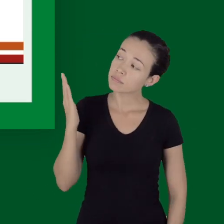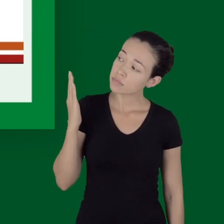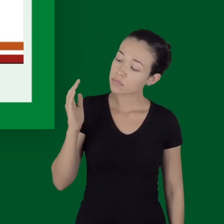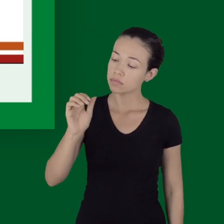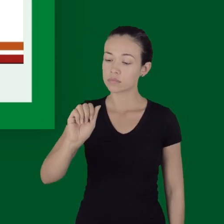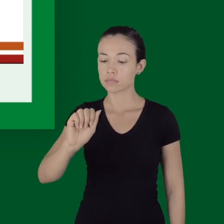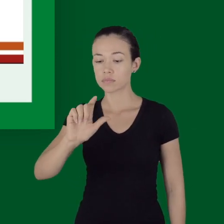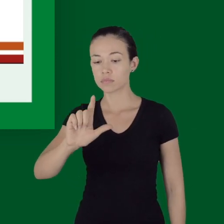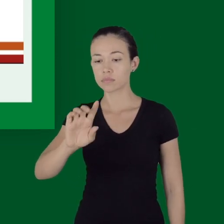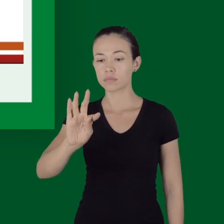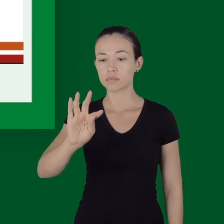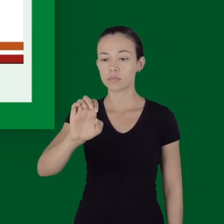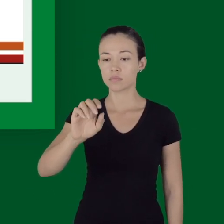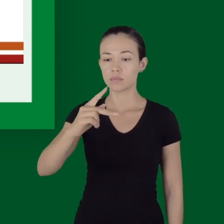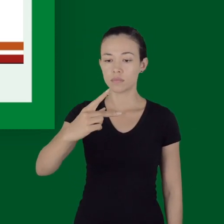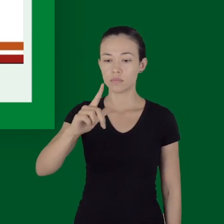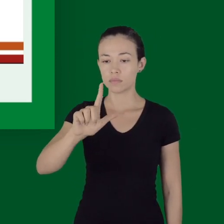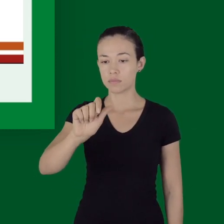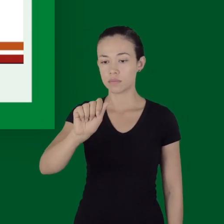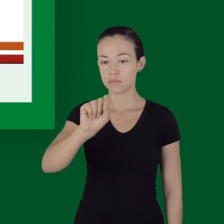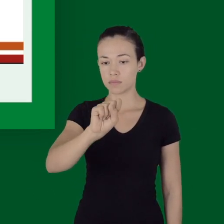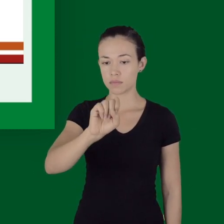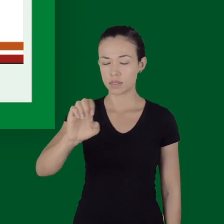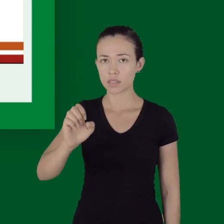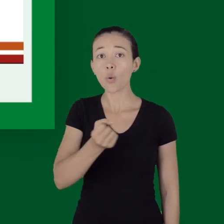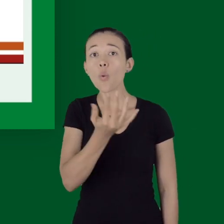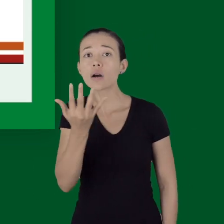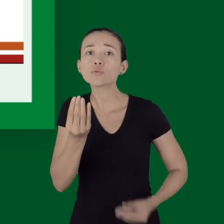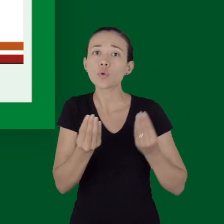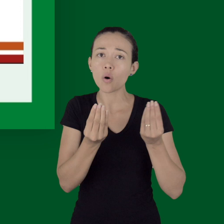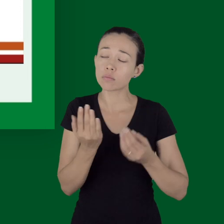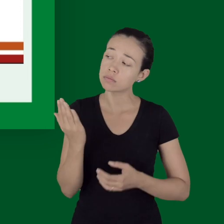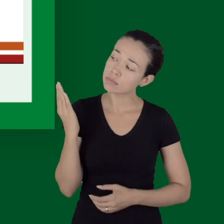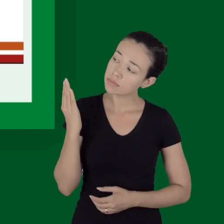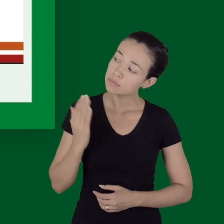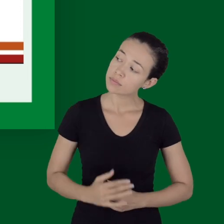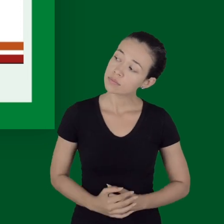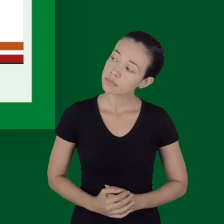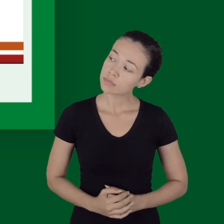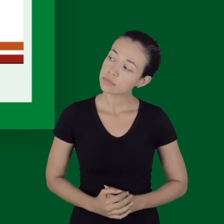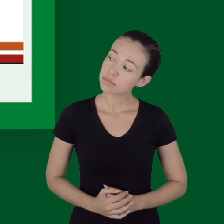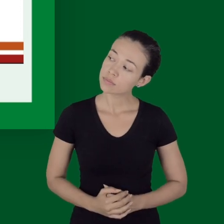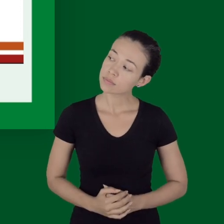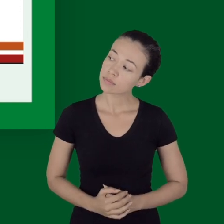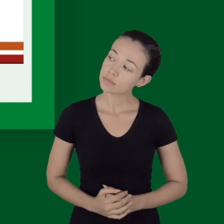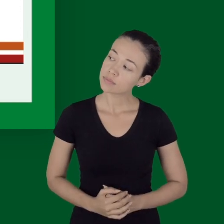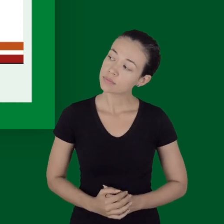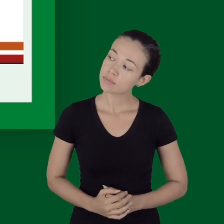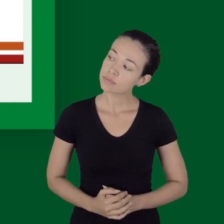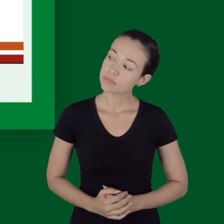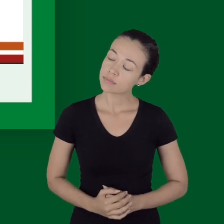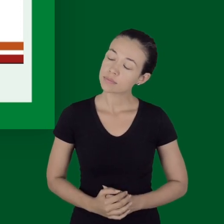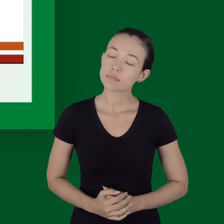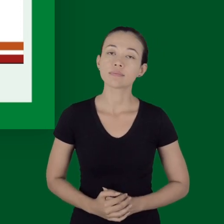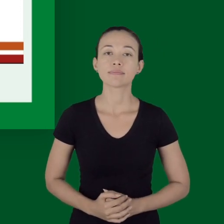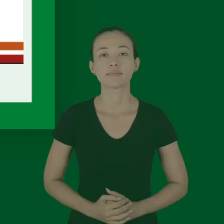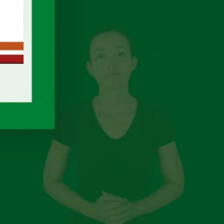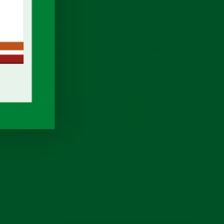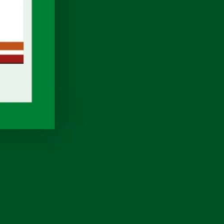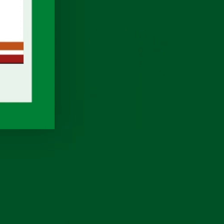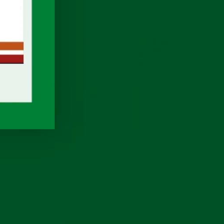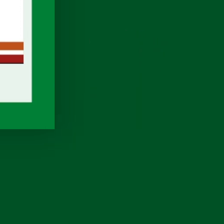0,9 mg por quilo intravenoso, sendo 10% dessa dose em bolos e o restante durante 60 minutos, com uma dose máxima de